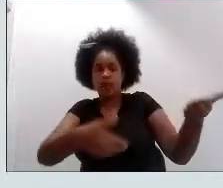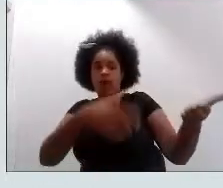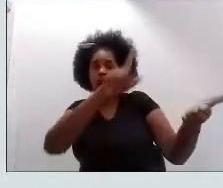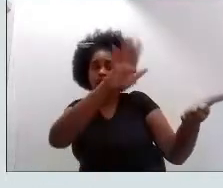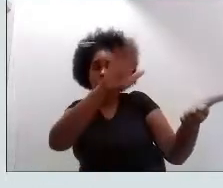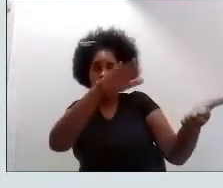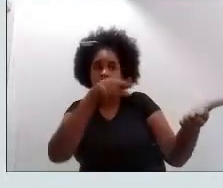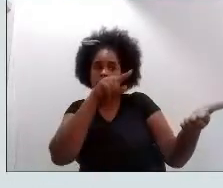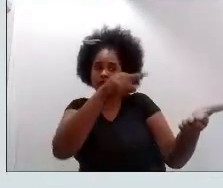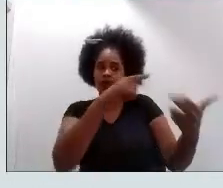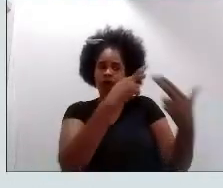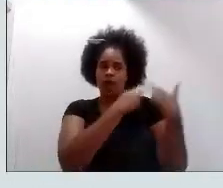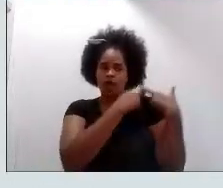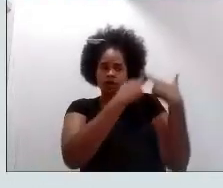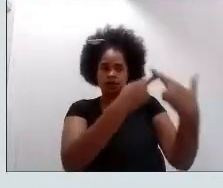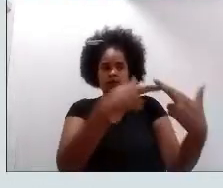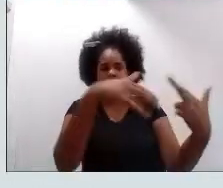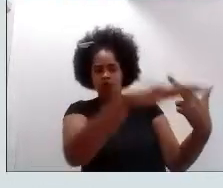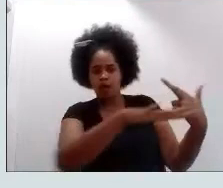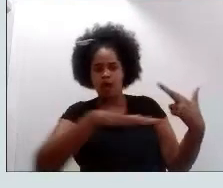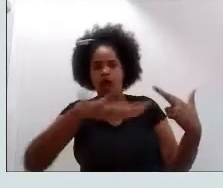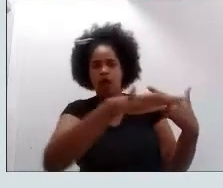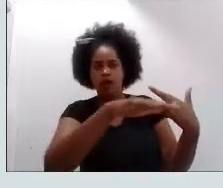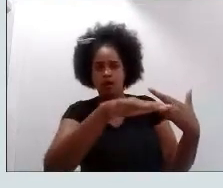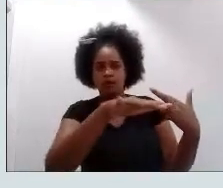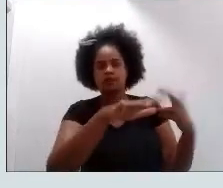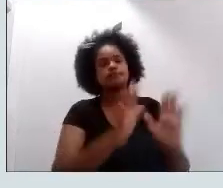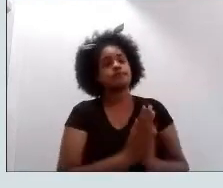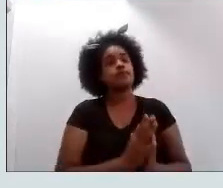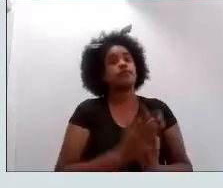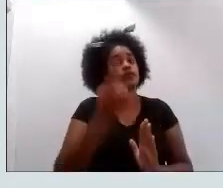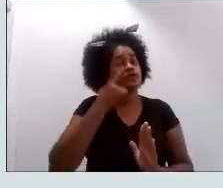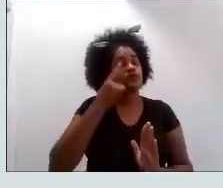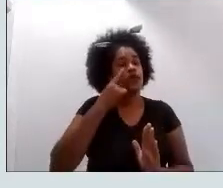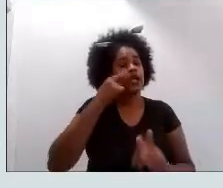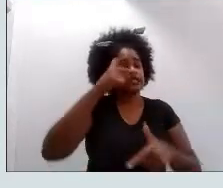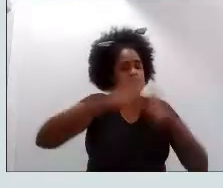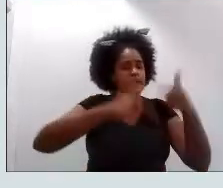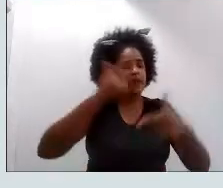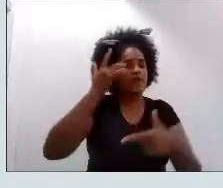aquela região. O trabalho não era fácil, não era só ter